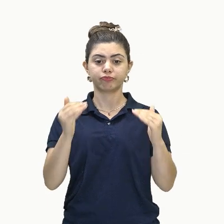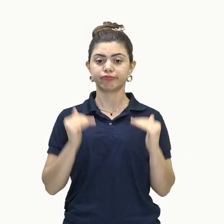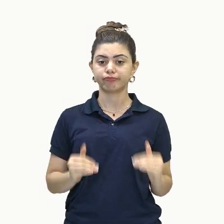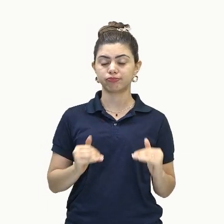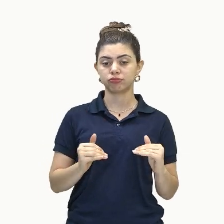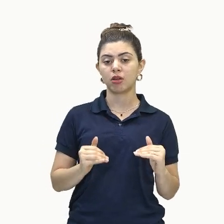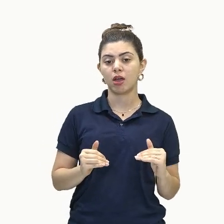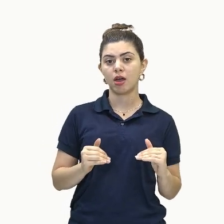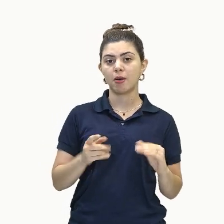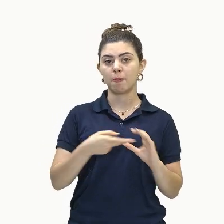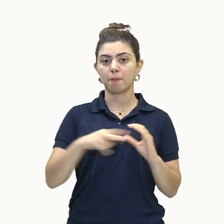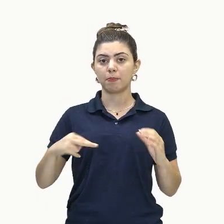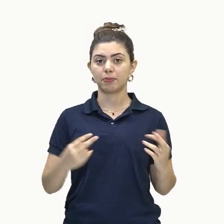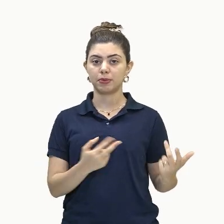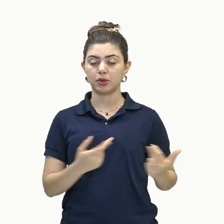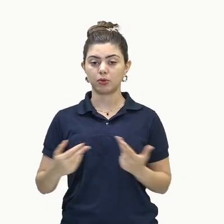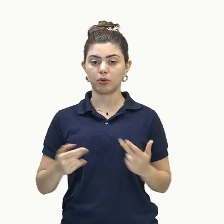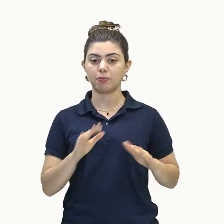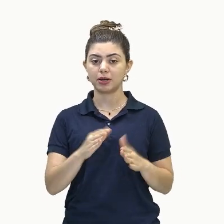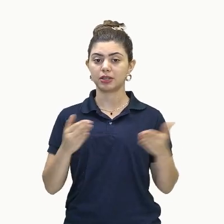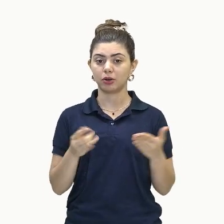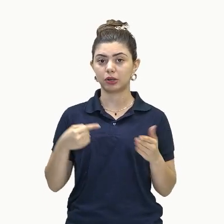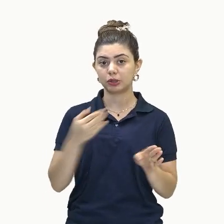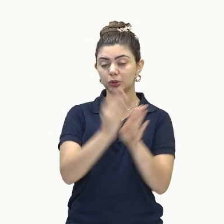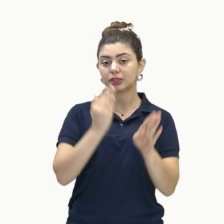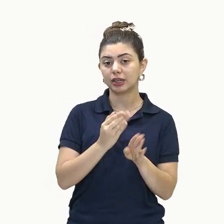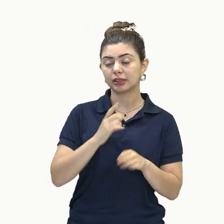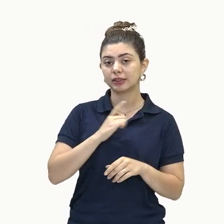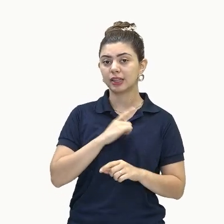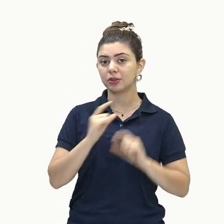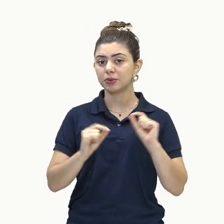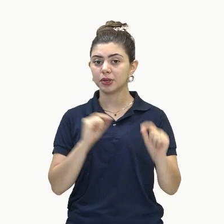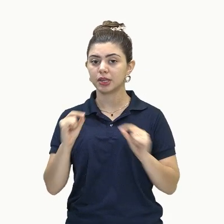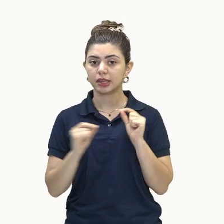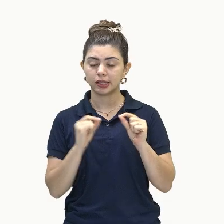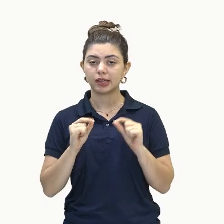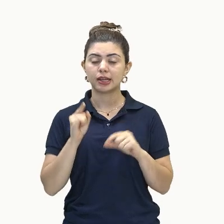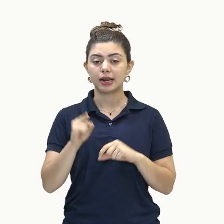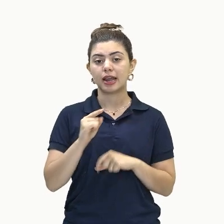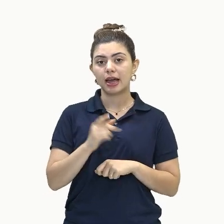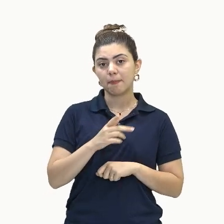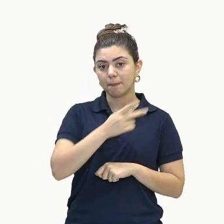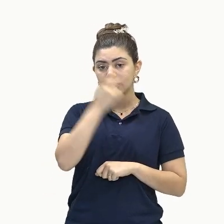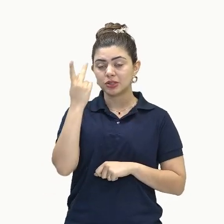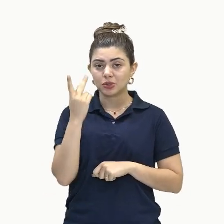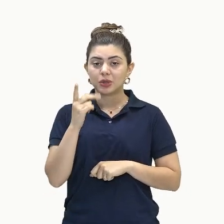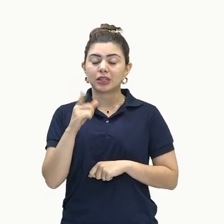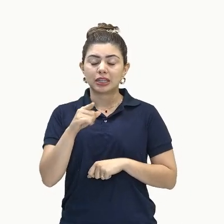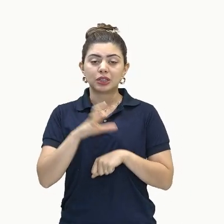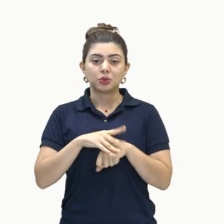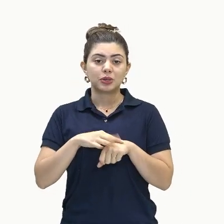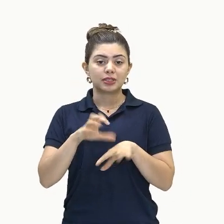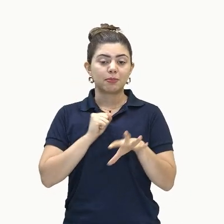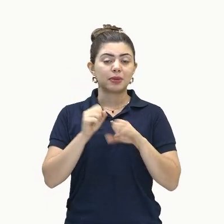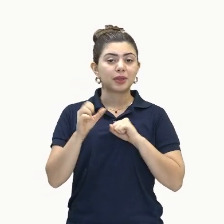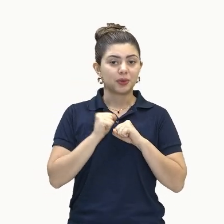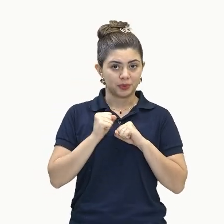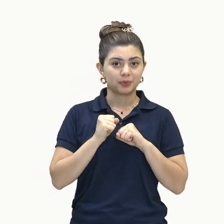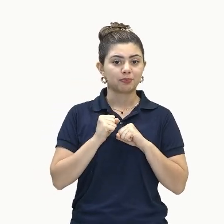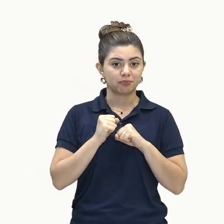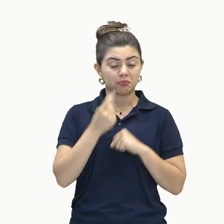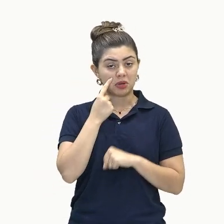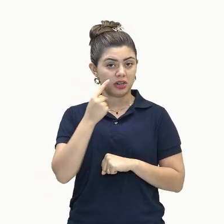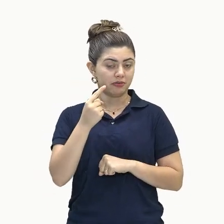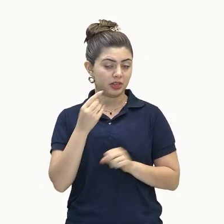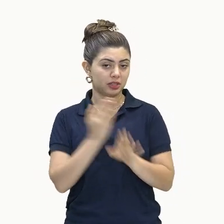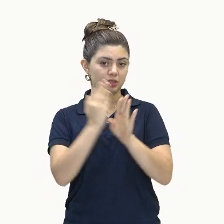E vamos lá identificar os indivíduos que são afetados pela polidactilia, que é uma característica de caráter dominante. Então,